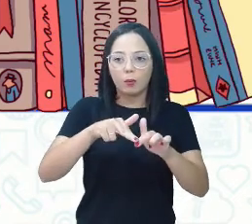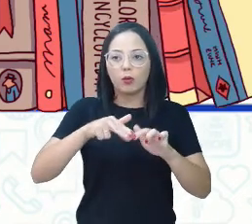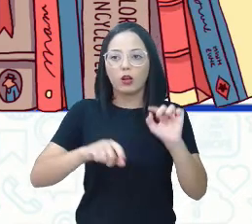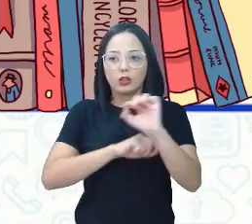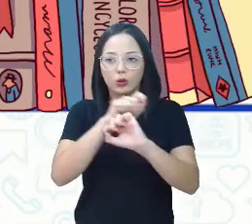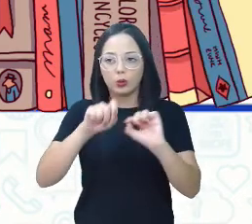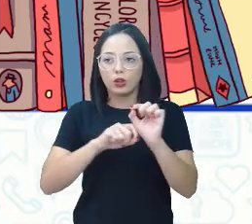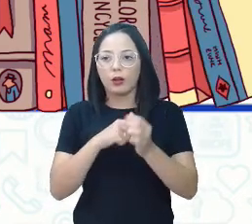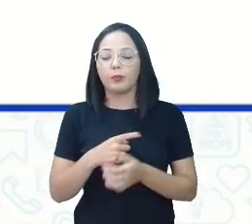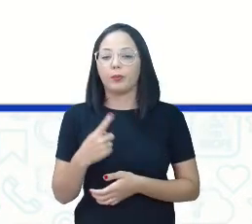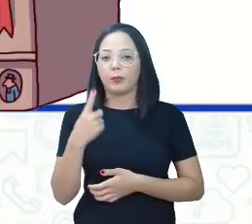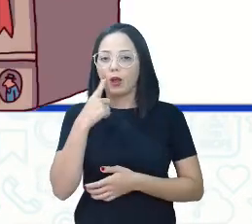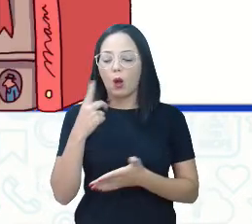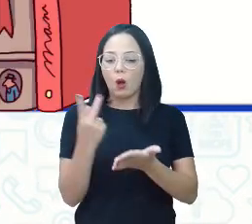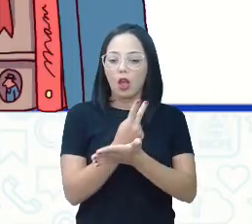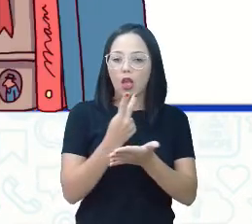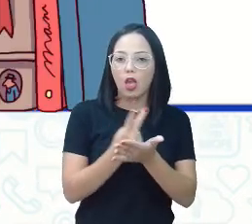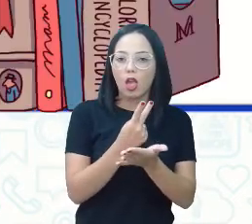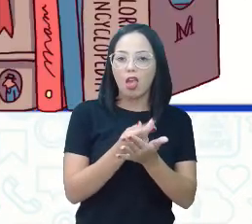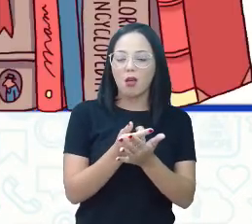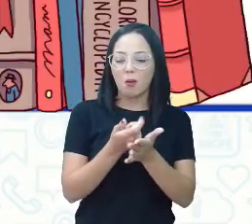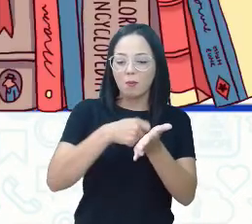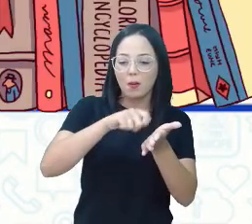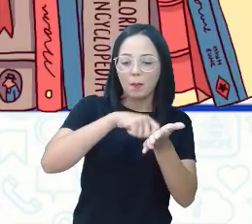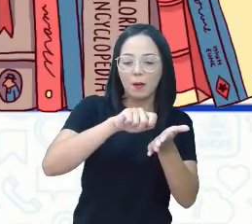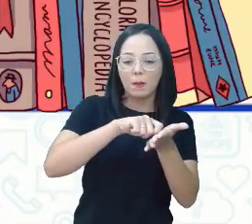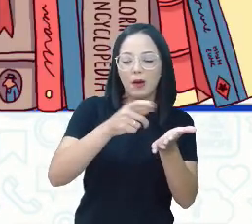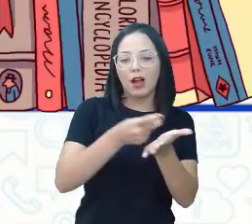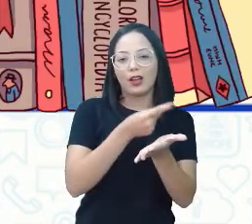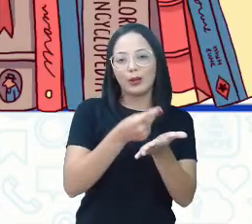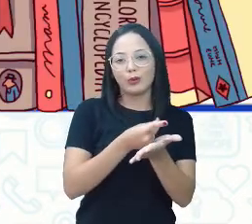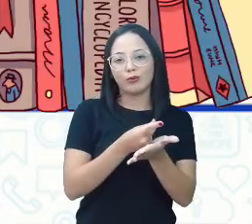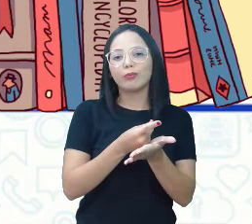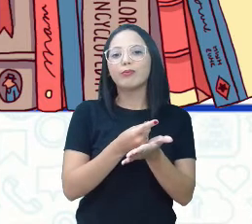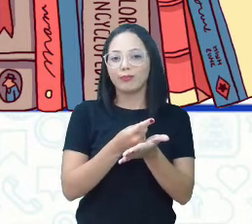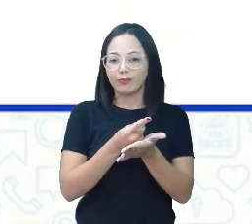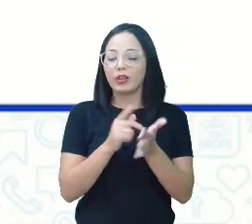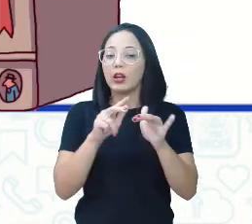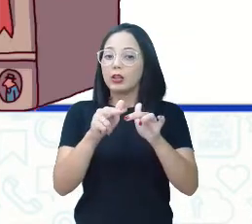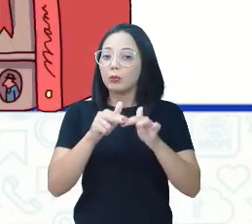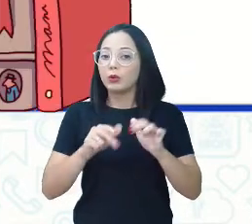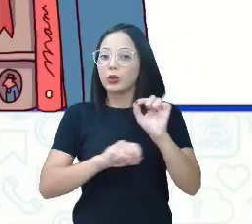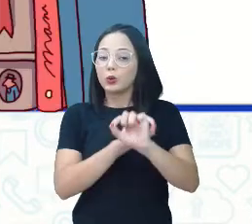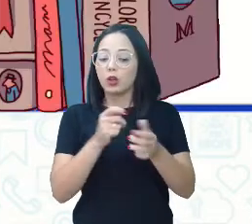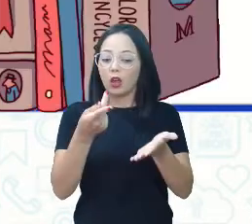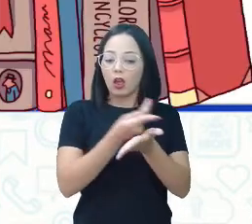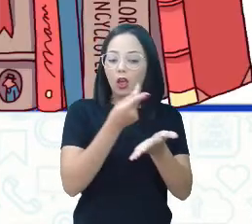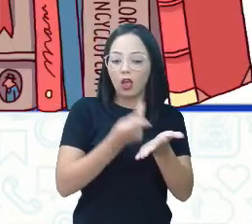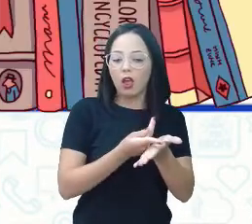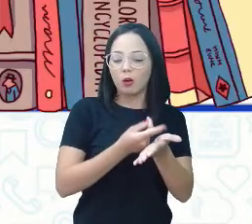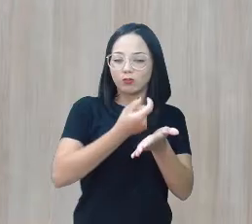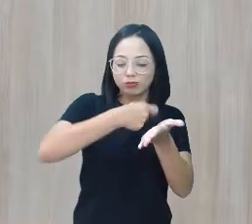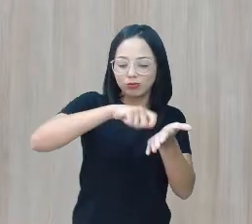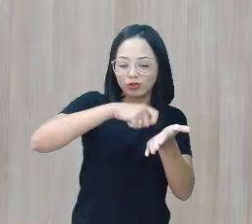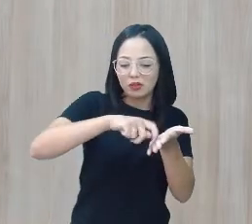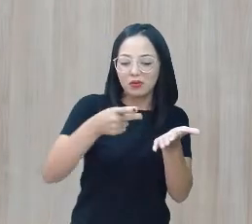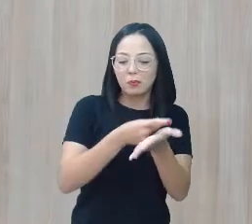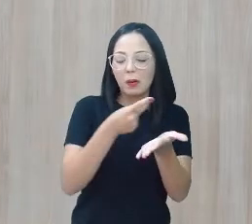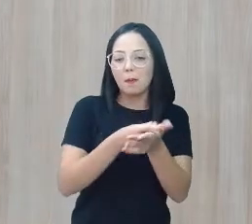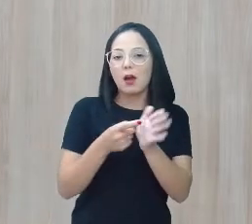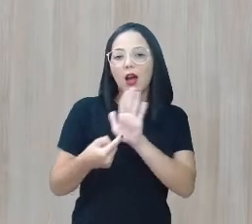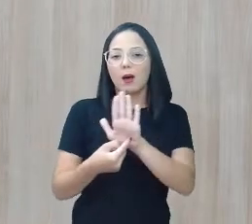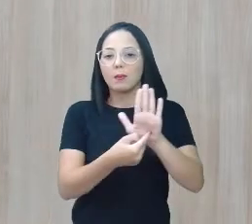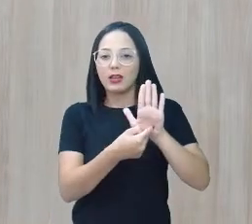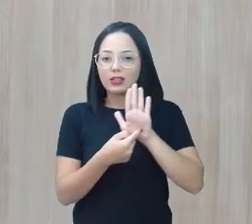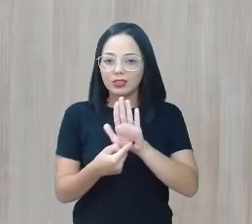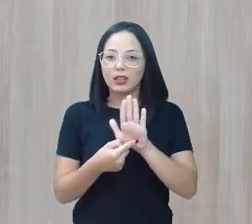meio de erros de ortografia. Então, esses erros, eles se